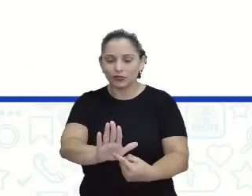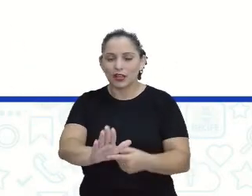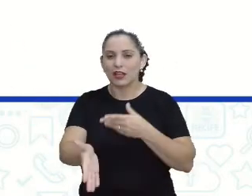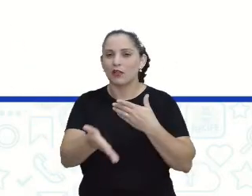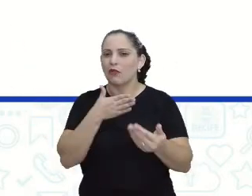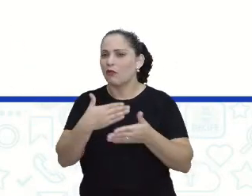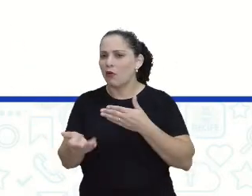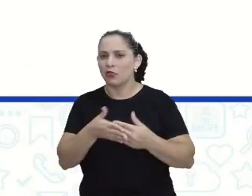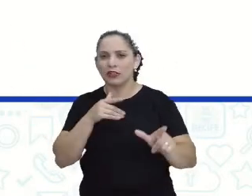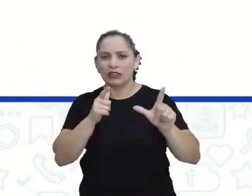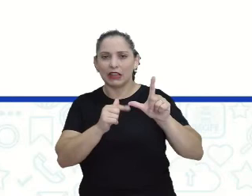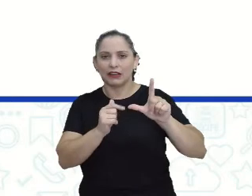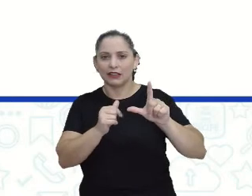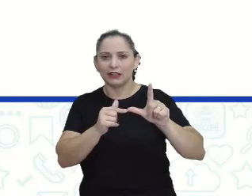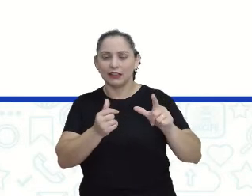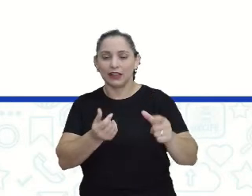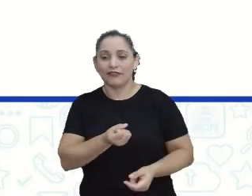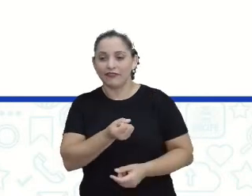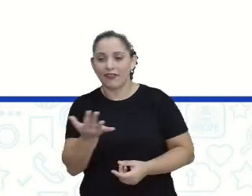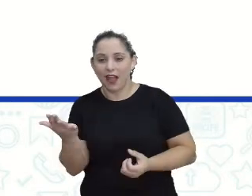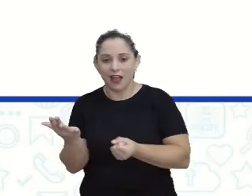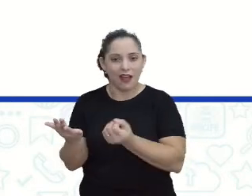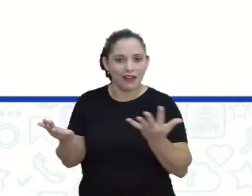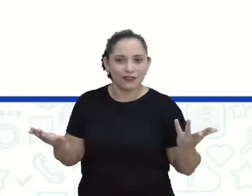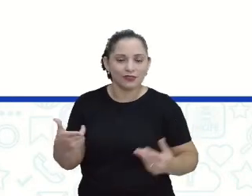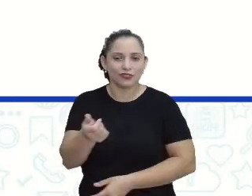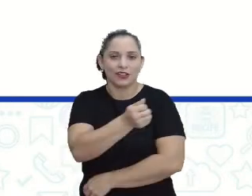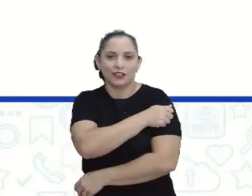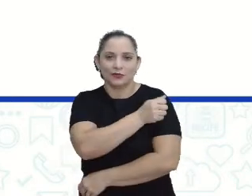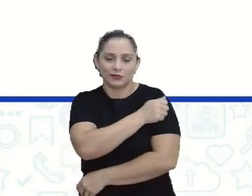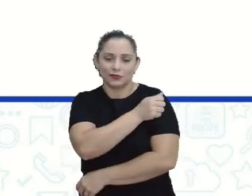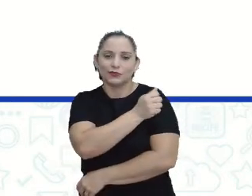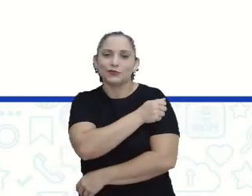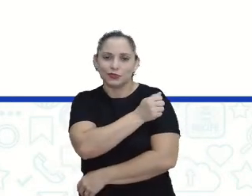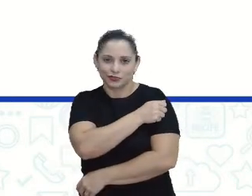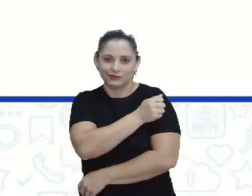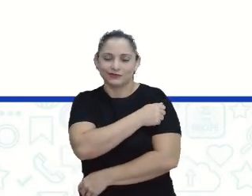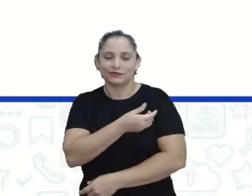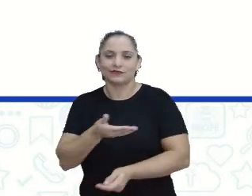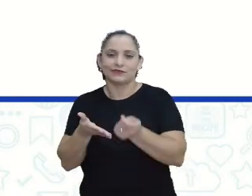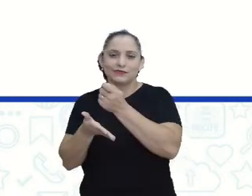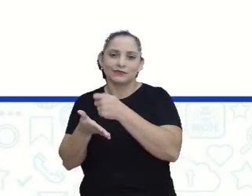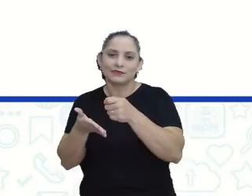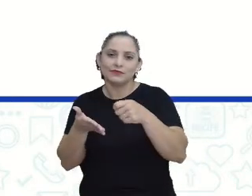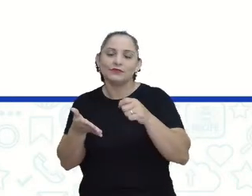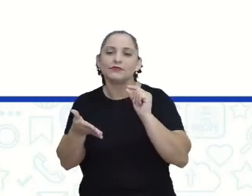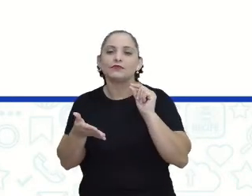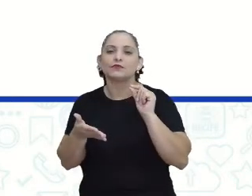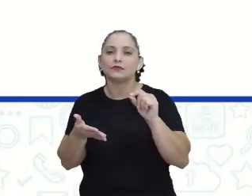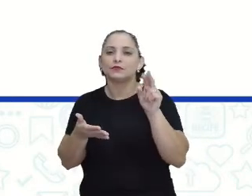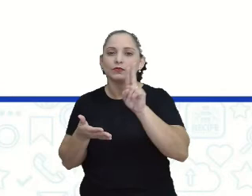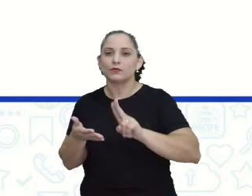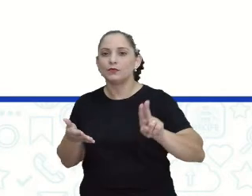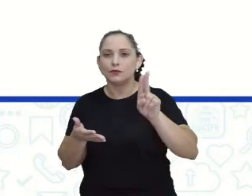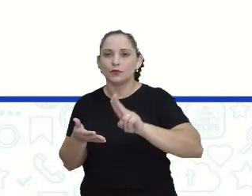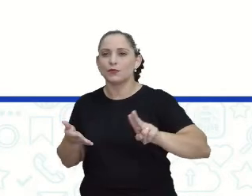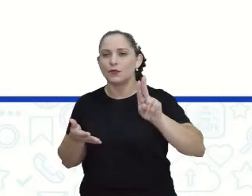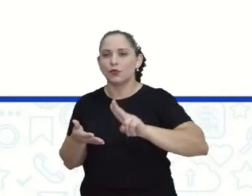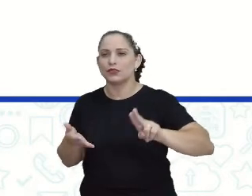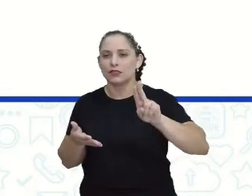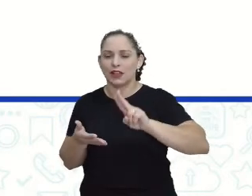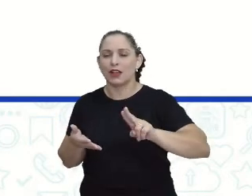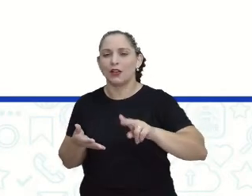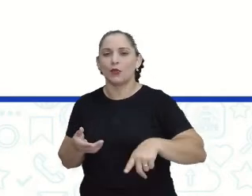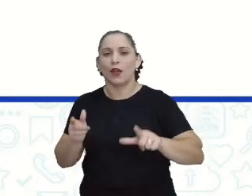letra, intuitivamente muitos estudantes escreveram o quê? Para aquela pétala no trevo de 4 folhas, eles usaram a letra F, como se fosse de